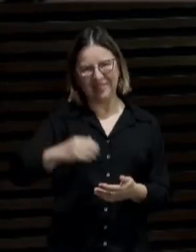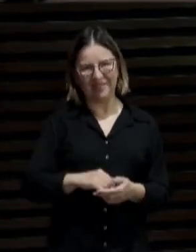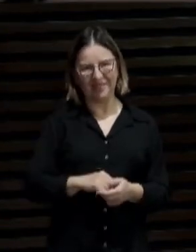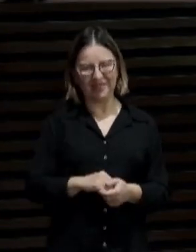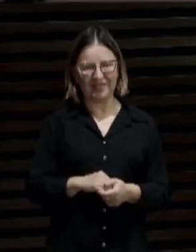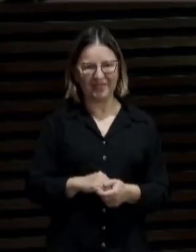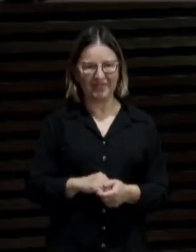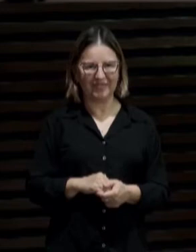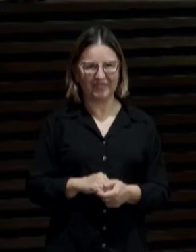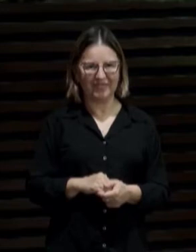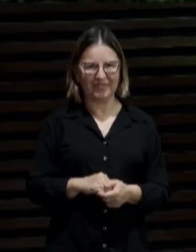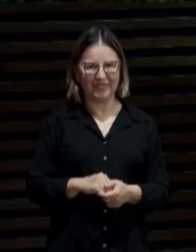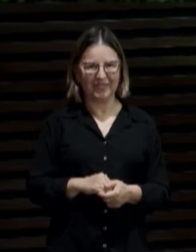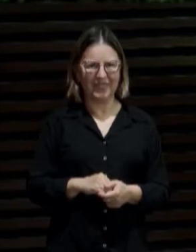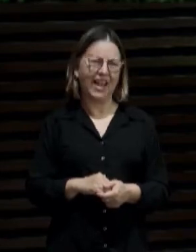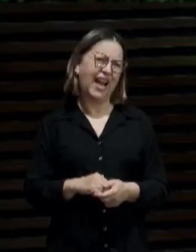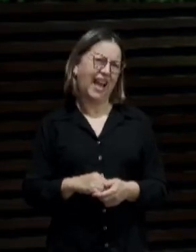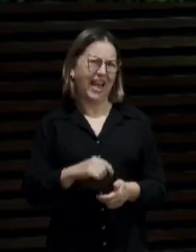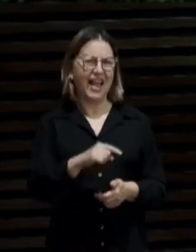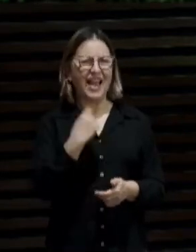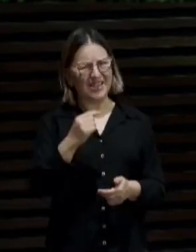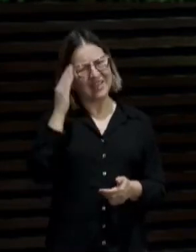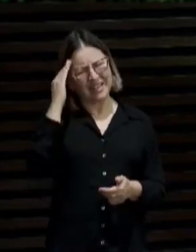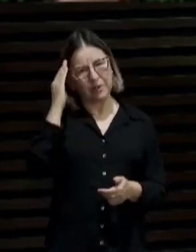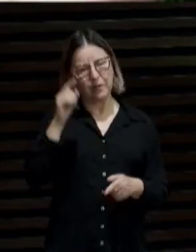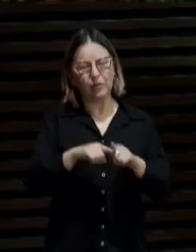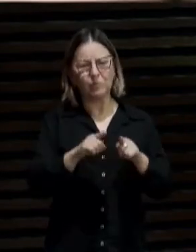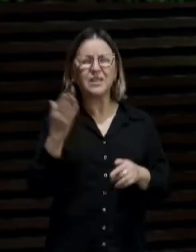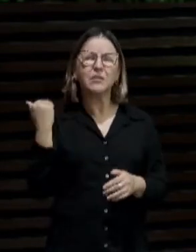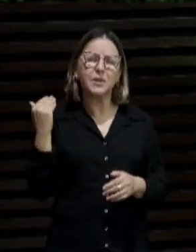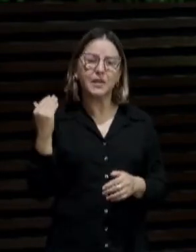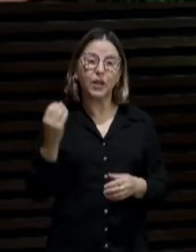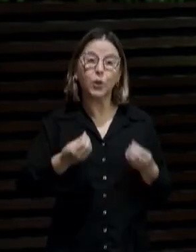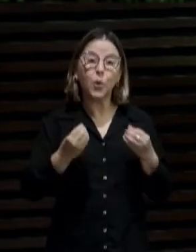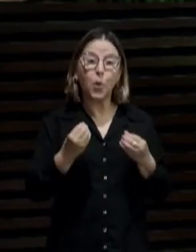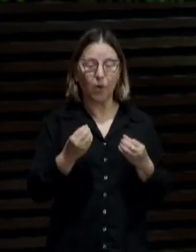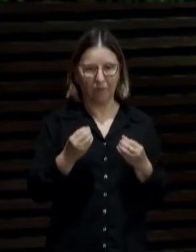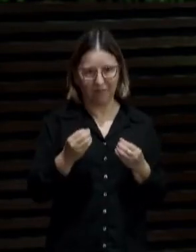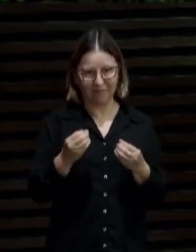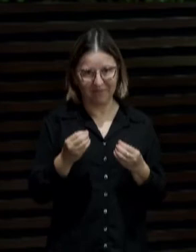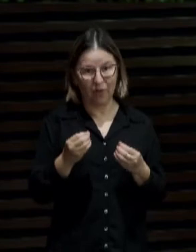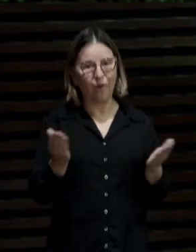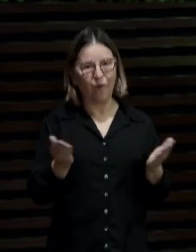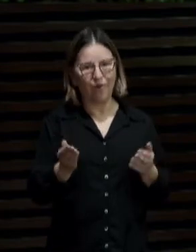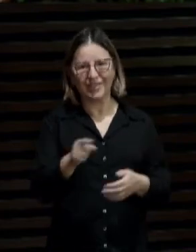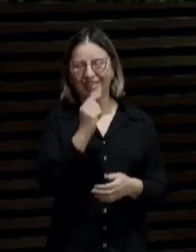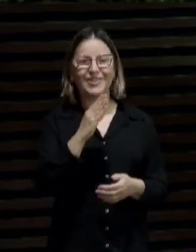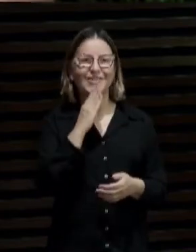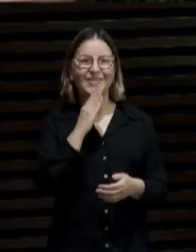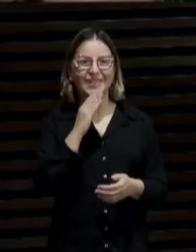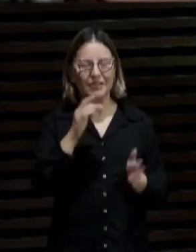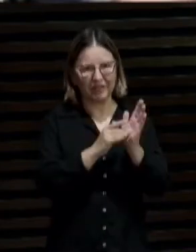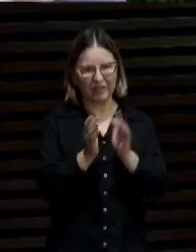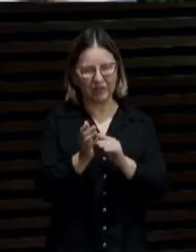E a gente fala assim, tudo bem, a gente sabe disso hoje, mas e na época? O pessoal não tinha como saber isso. Hoje a gente sabe sobre Jesus, mas no Antigo Testamento